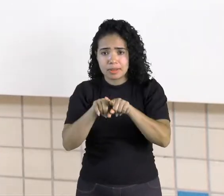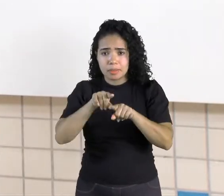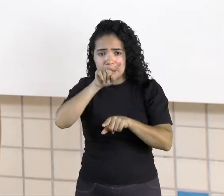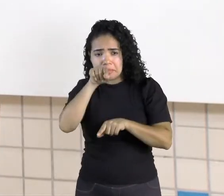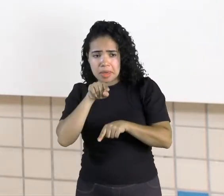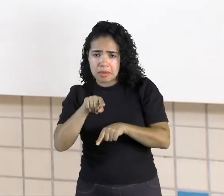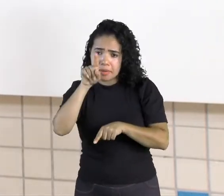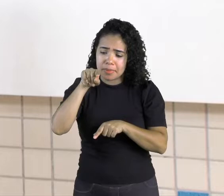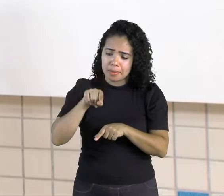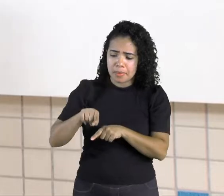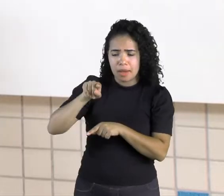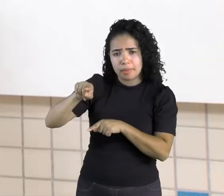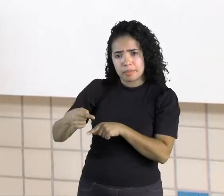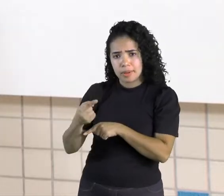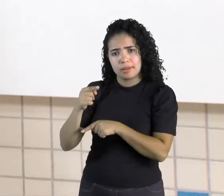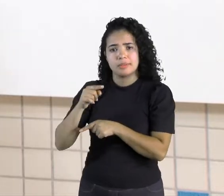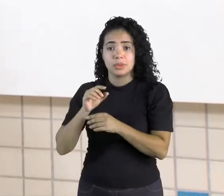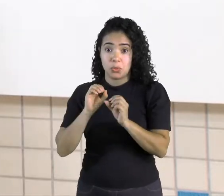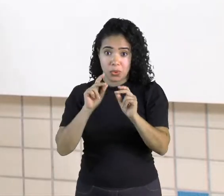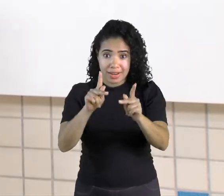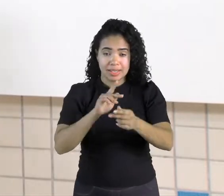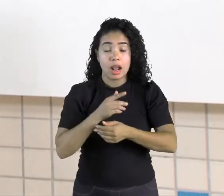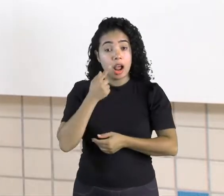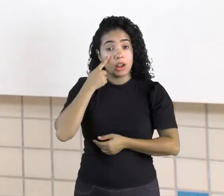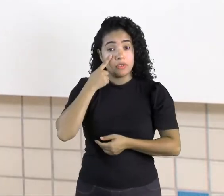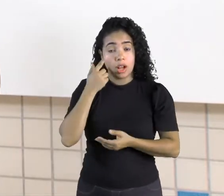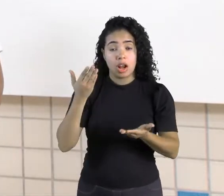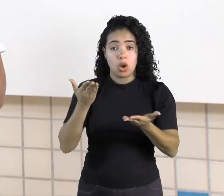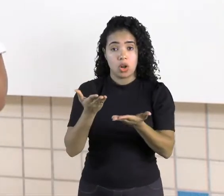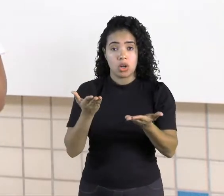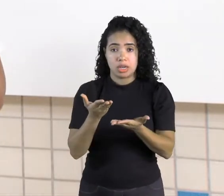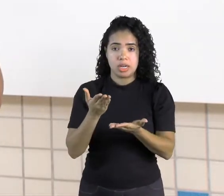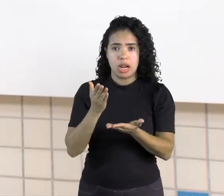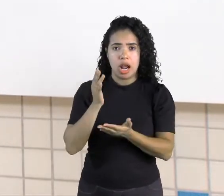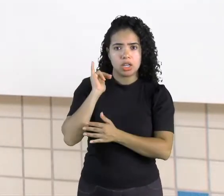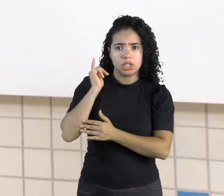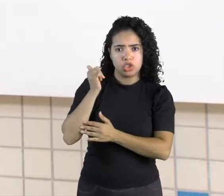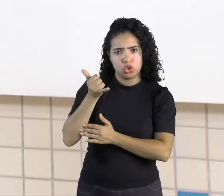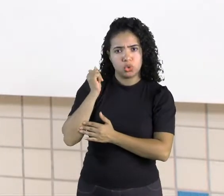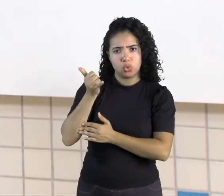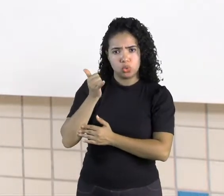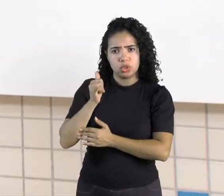devidas, ok? Vamos agora entender sobre discurso